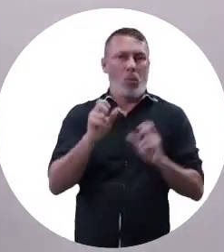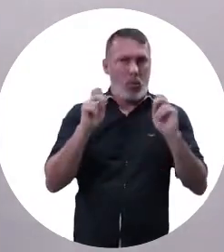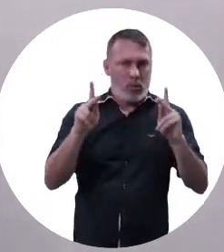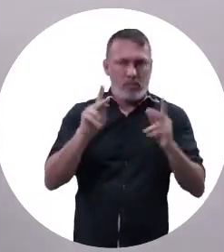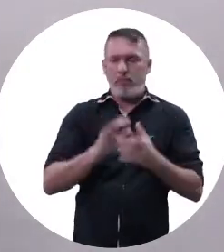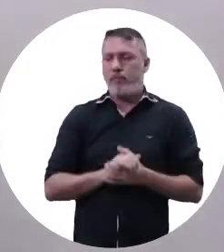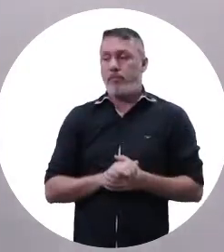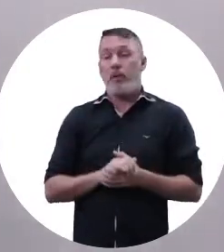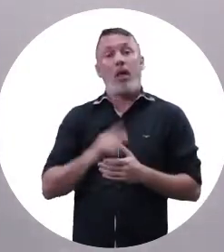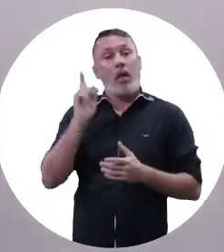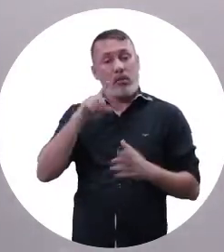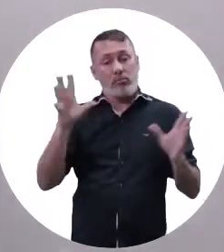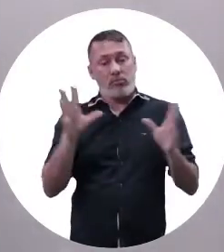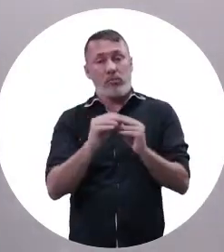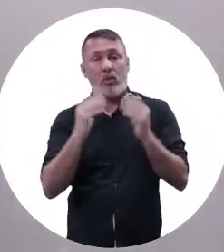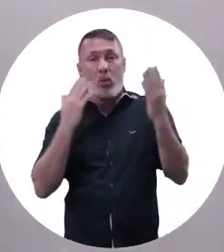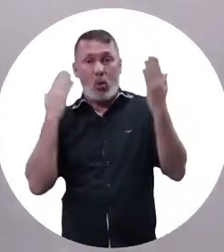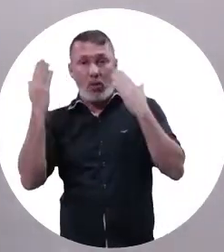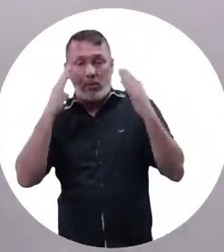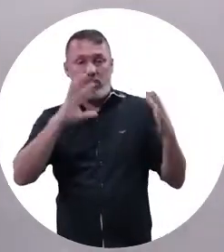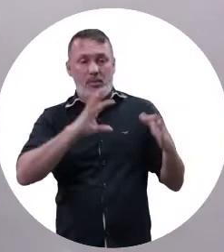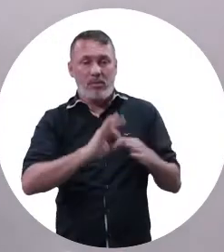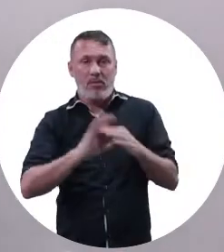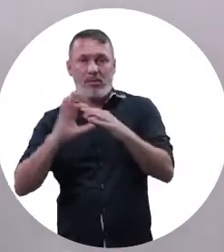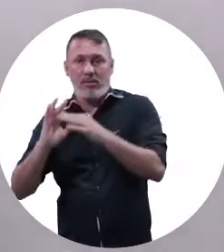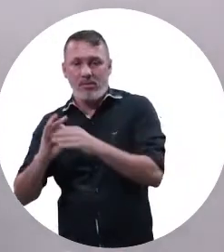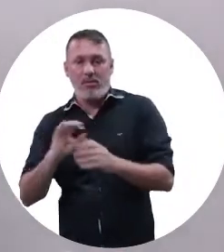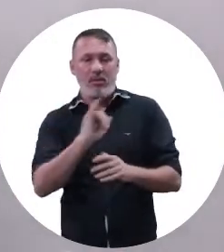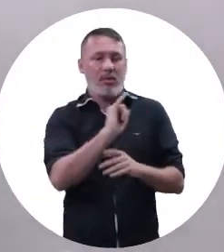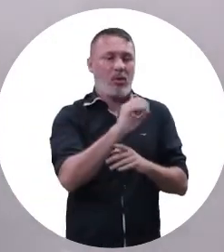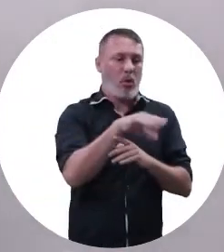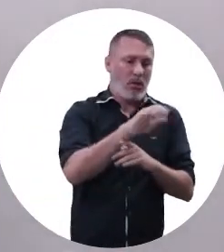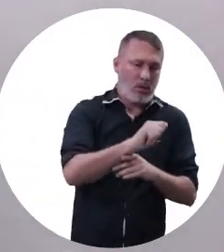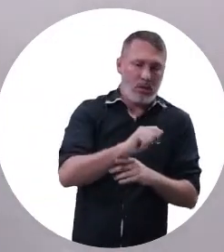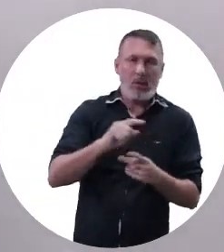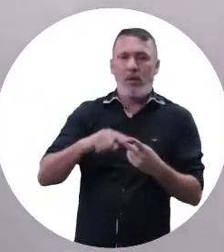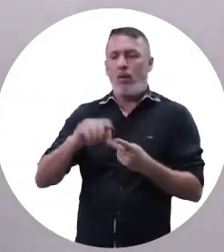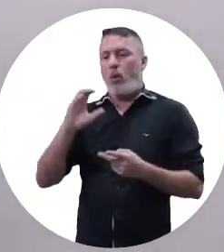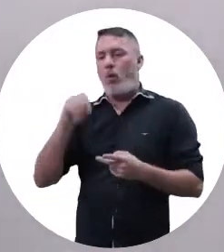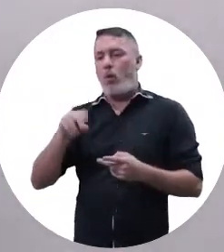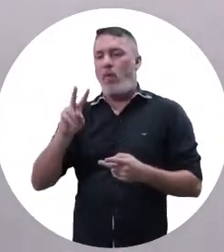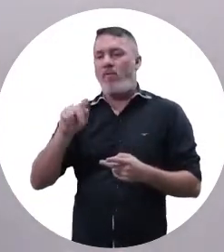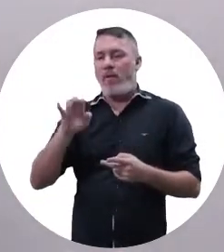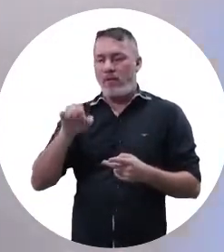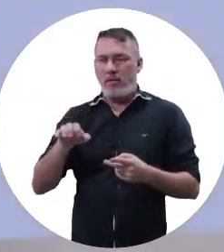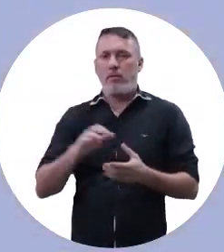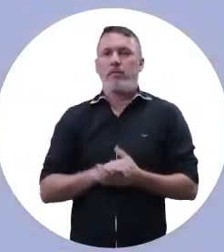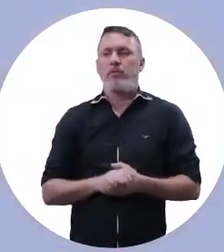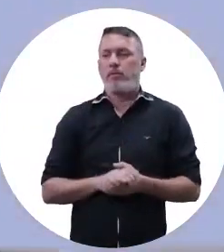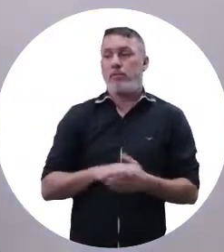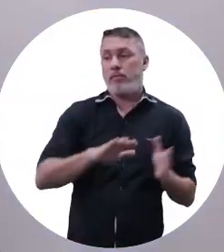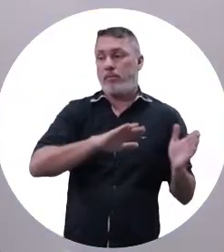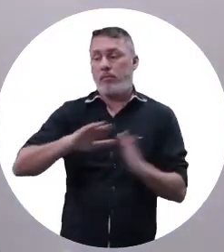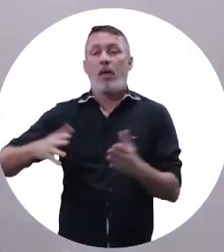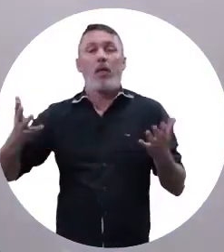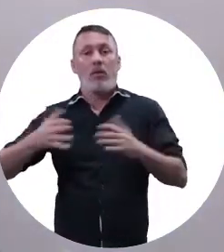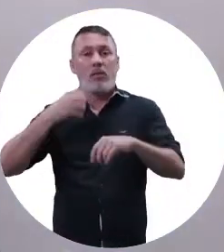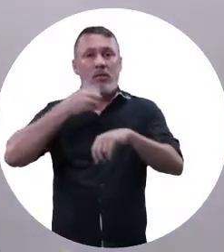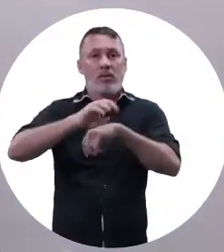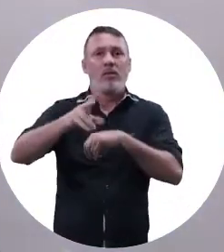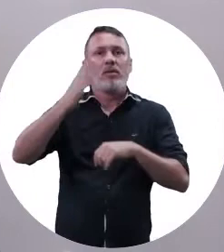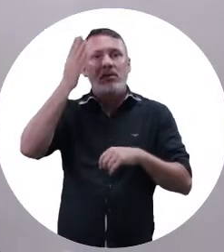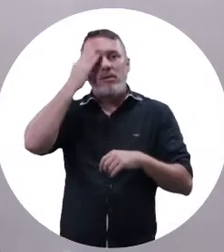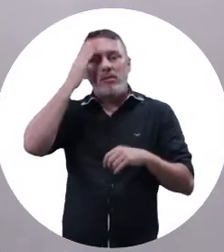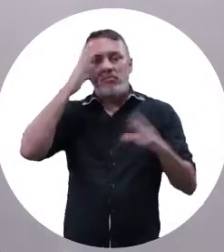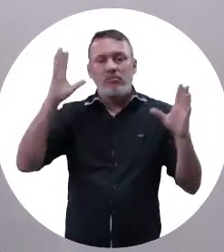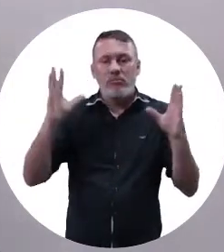bem? Essa é a comparação de ligações iônicas e ligações covalentes. Vamos para a última? Ligações metálicas. Para finalizar todo o